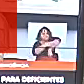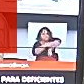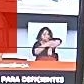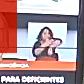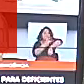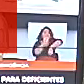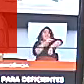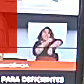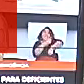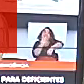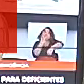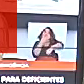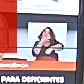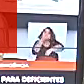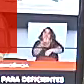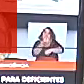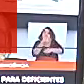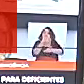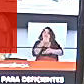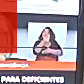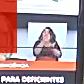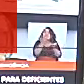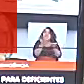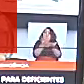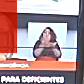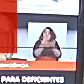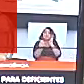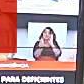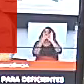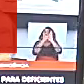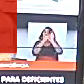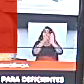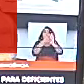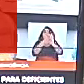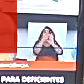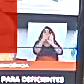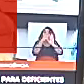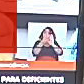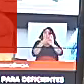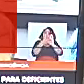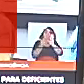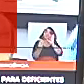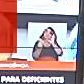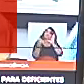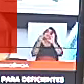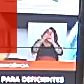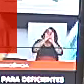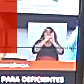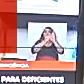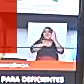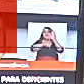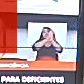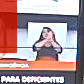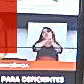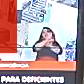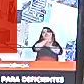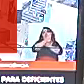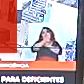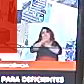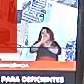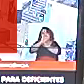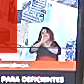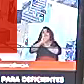que levou essa proposta. Essa proposta me enche de orgulho saber que é uma mineira que levou essa proposta e hoje está